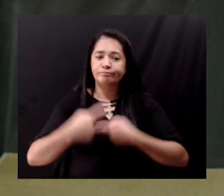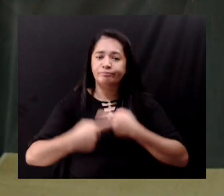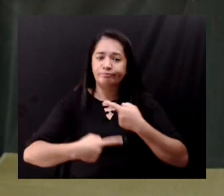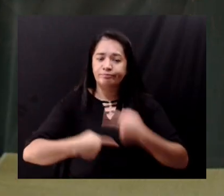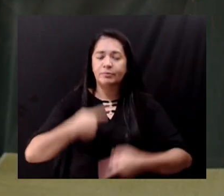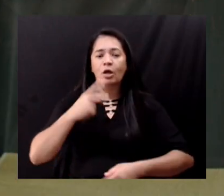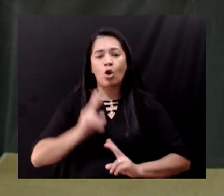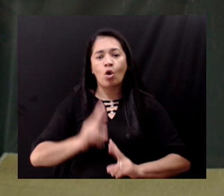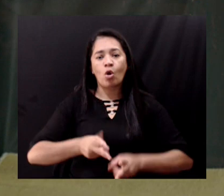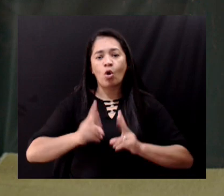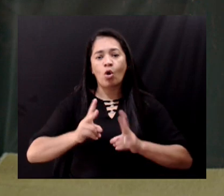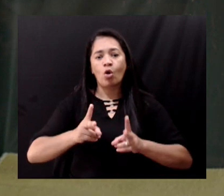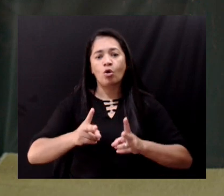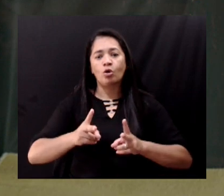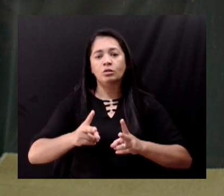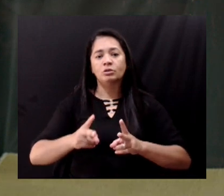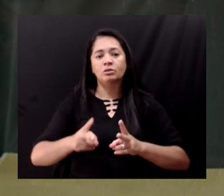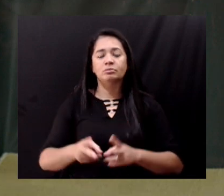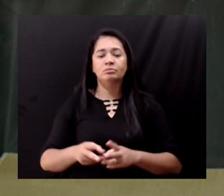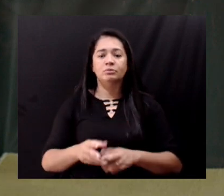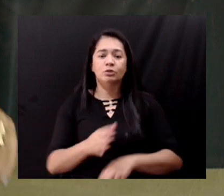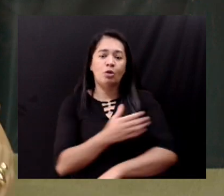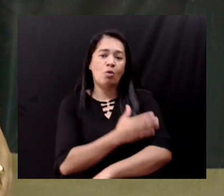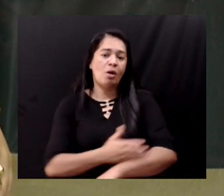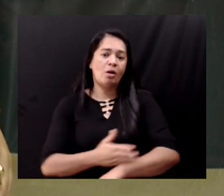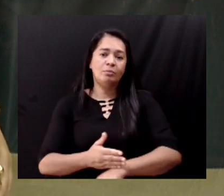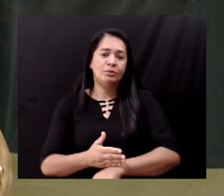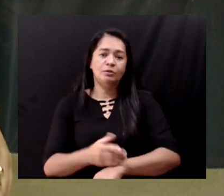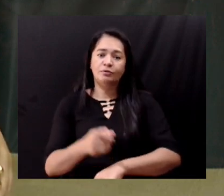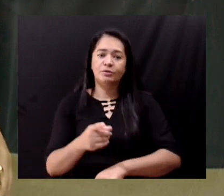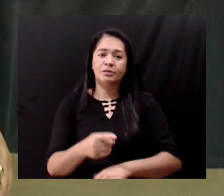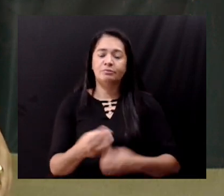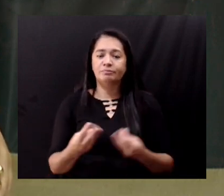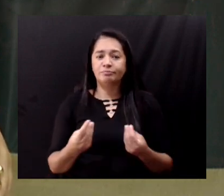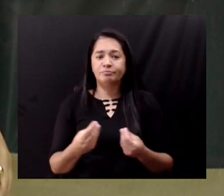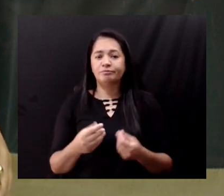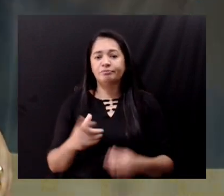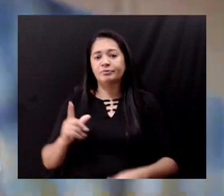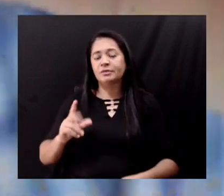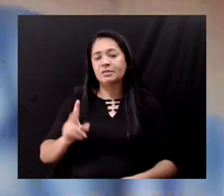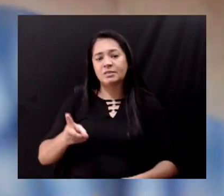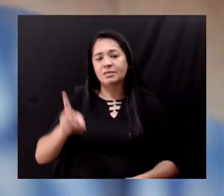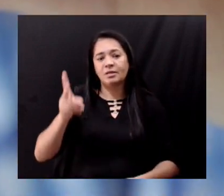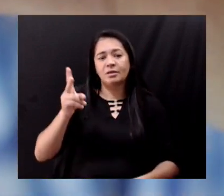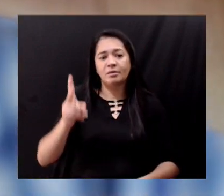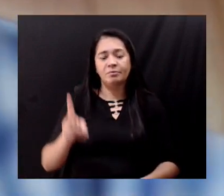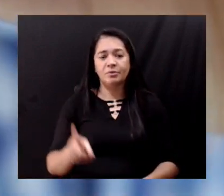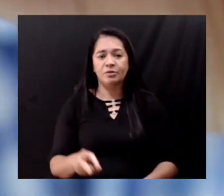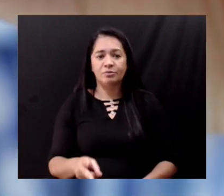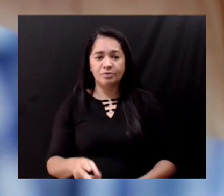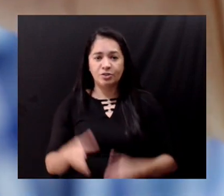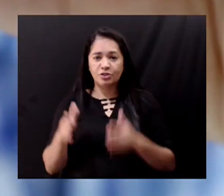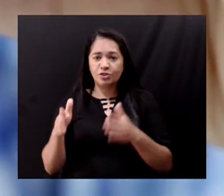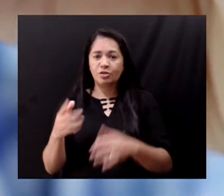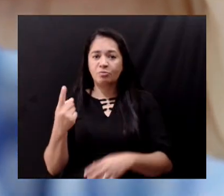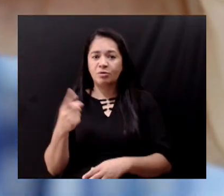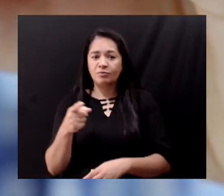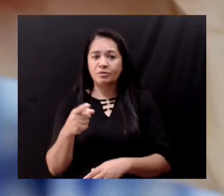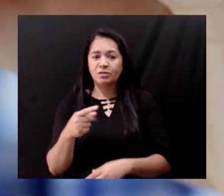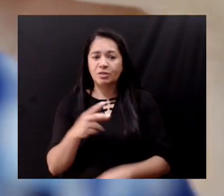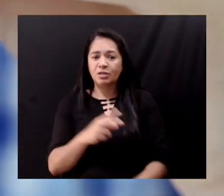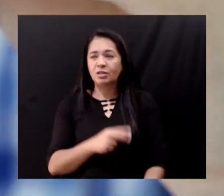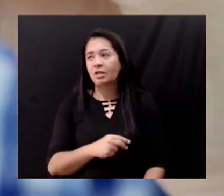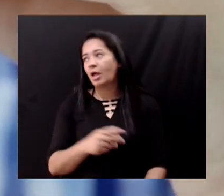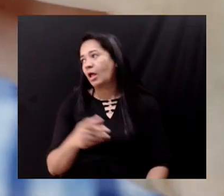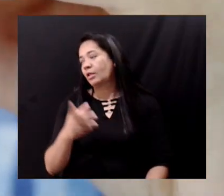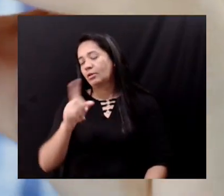ao hábito e o hábito você vai ter ele todos os dias. Chega um momento que você vai falar assim: poxa, olha só. Ah, não, eu vou